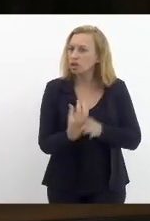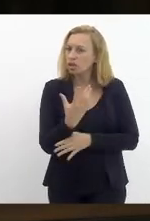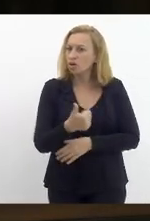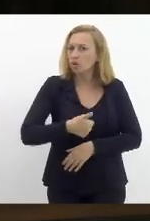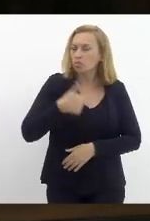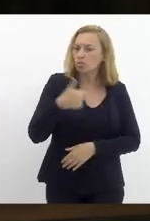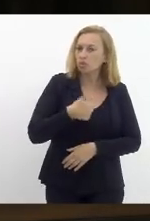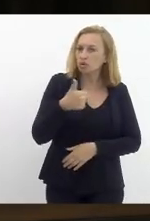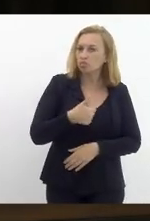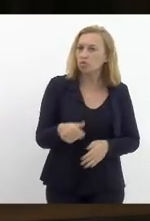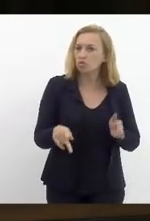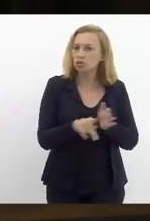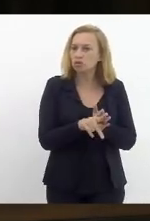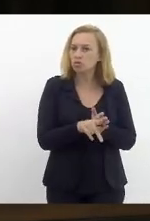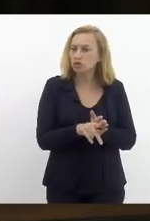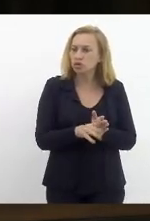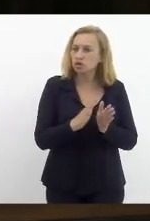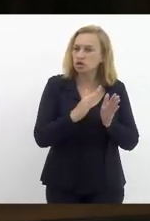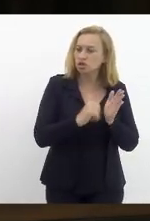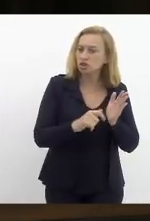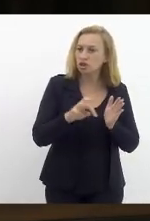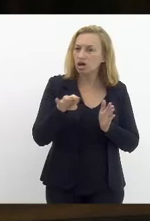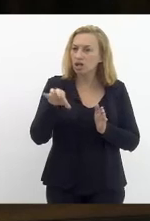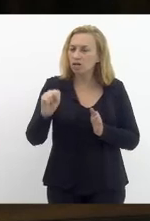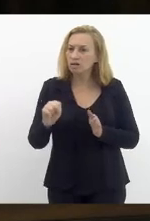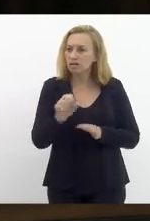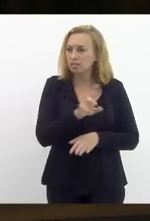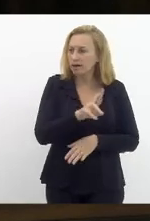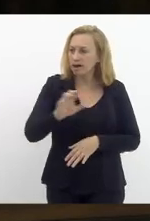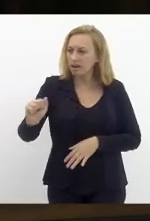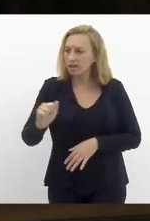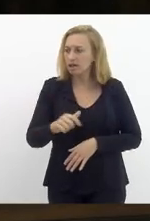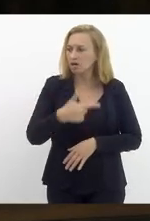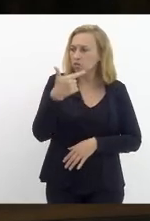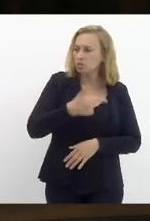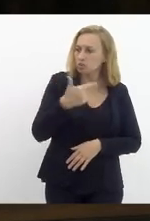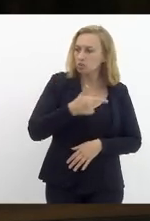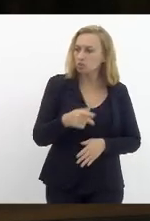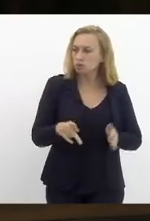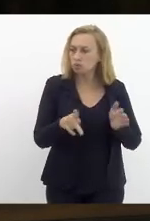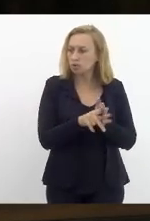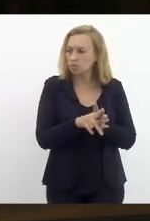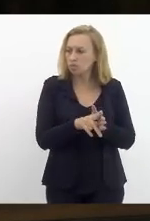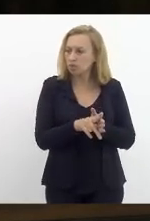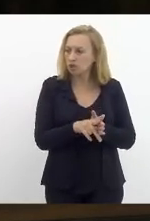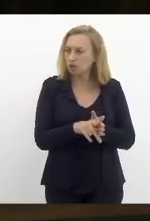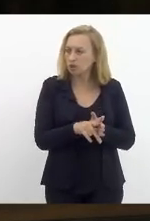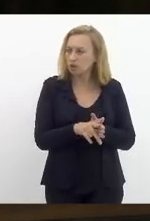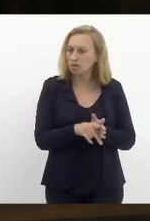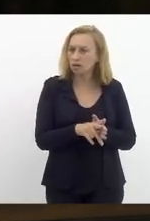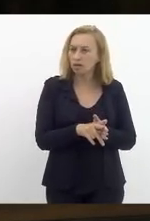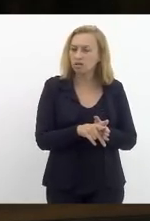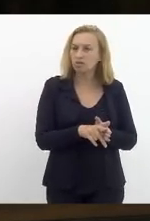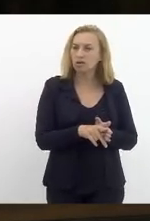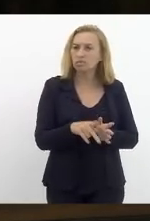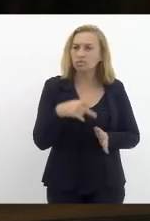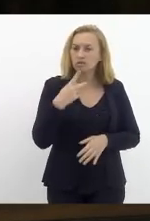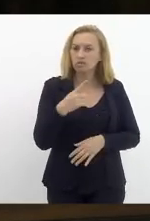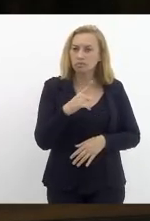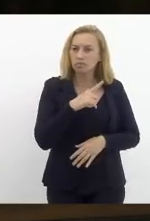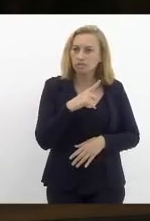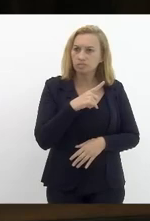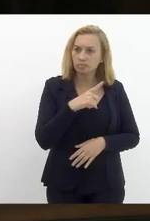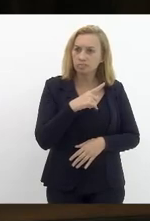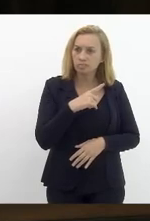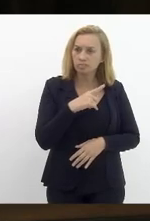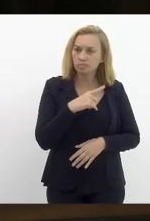primeiro projeto derrubando a cláusula de barreira, o segundo projeto determinando que houvesse a